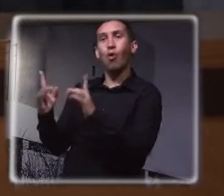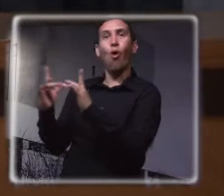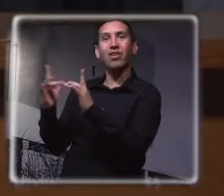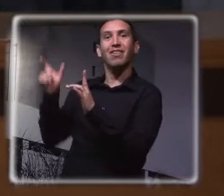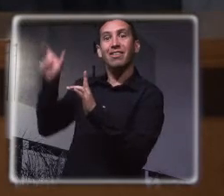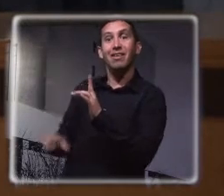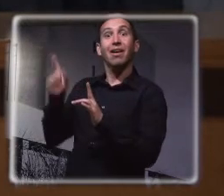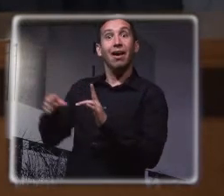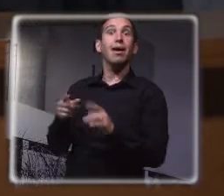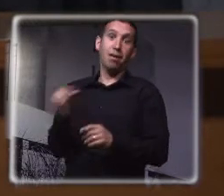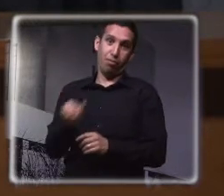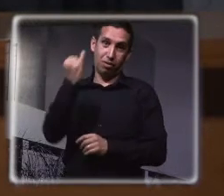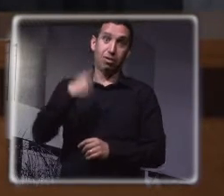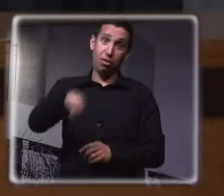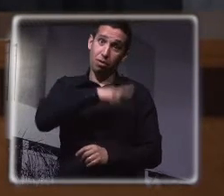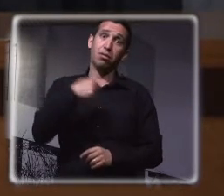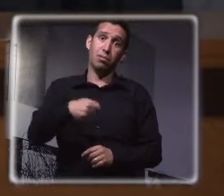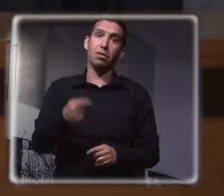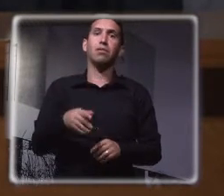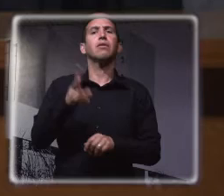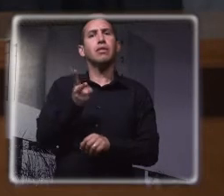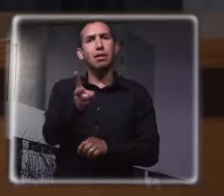gente acordar com essa disposição. E é isso que a gente tem levado